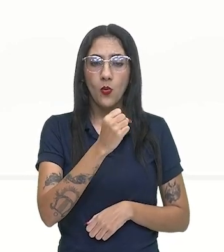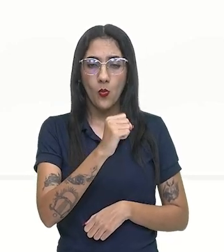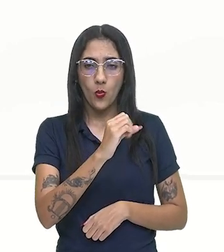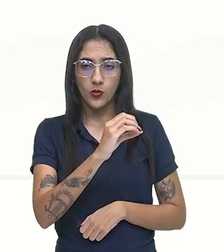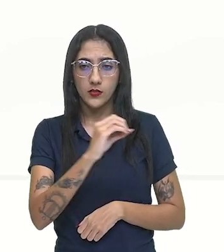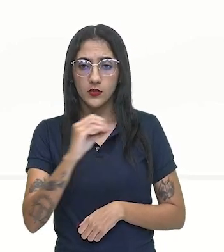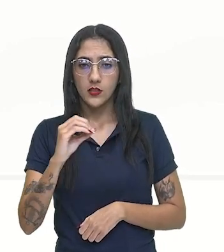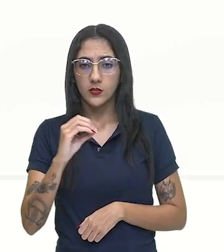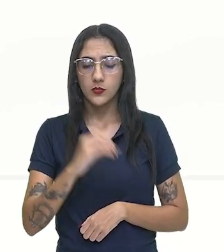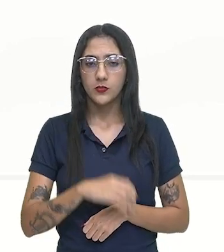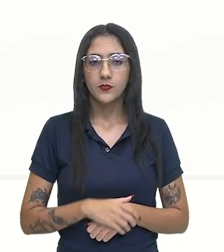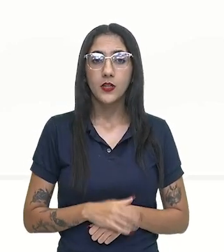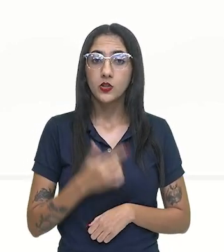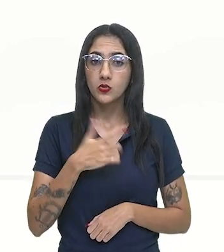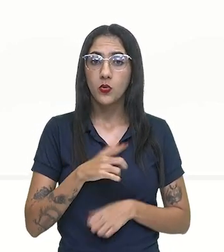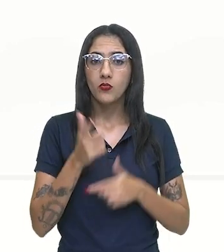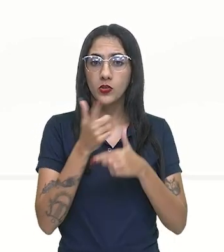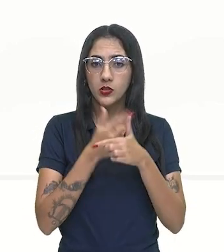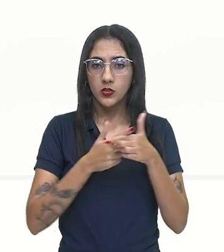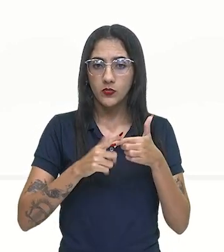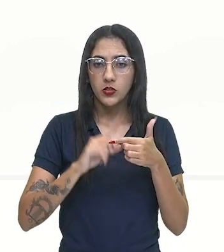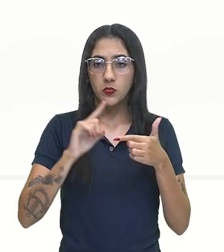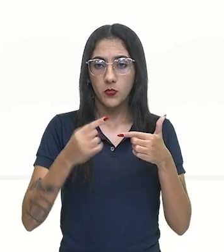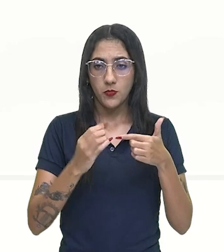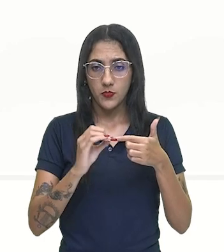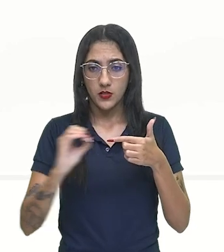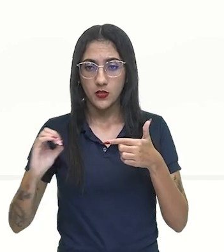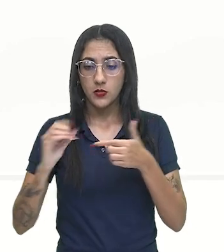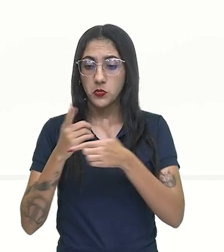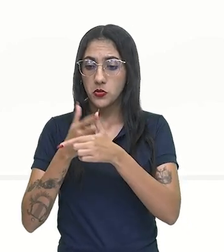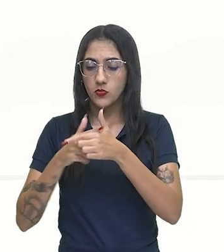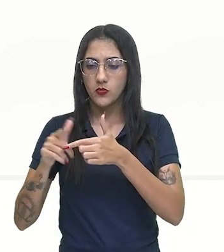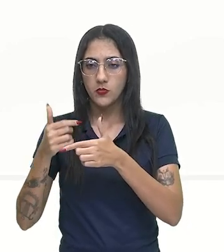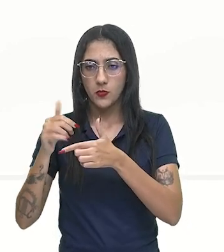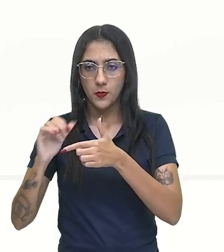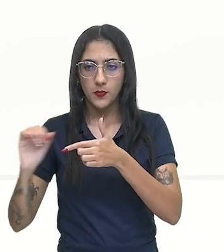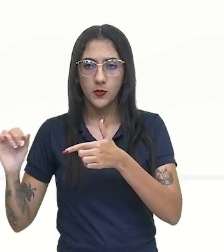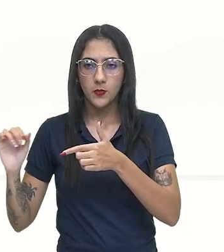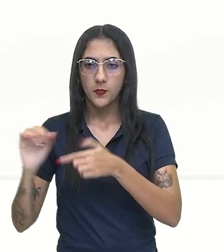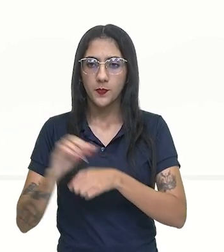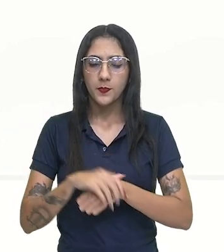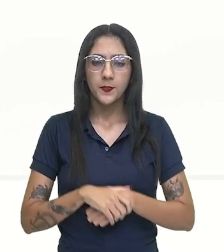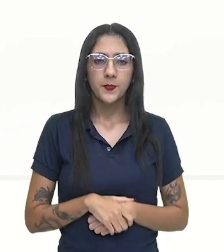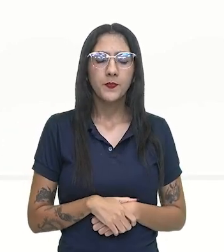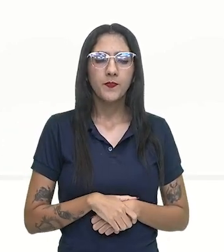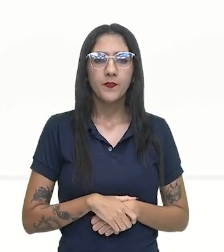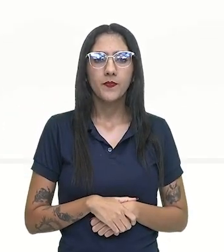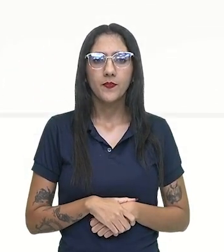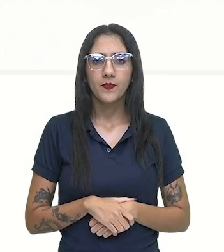Aí eu tenho que dividir por 1.000 e depois mais uma vez por 1.000.